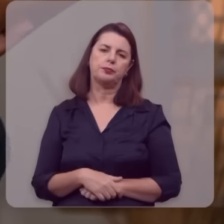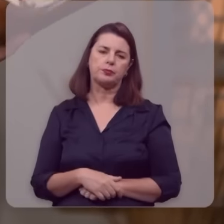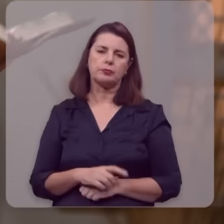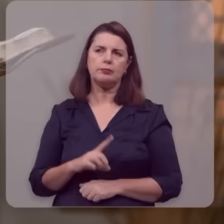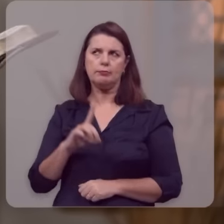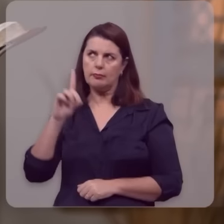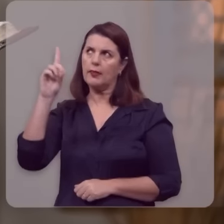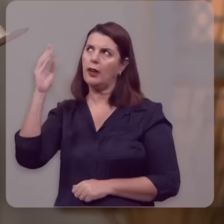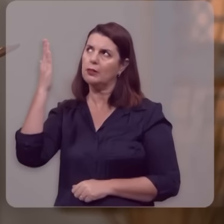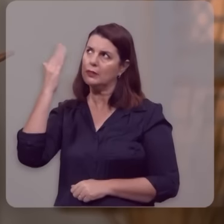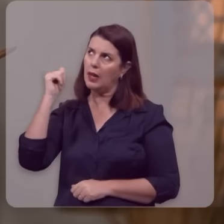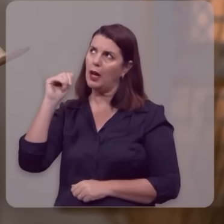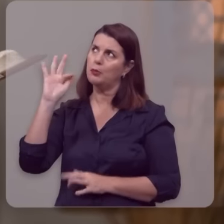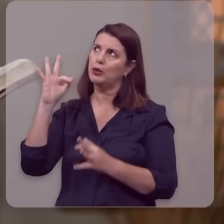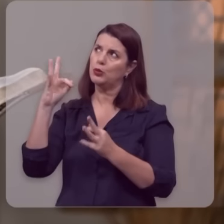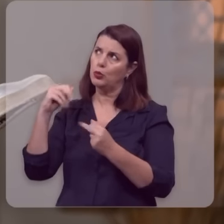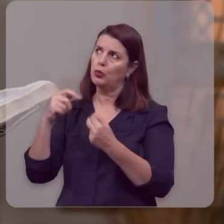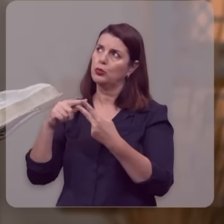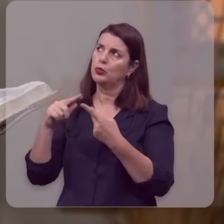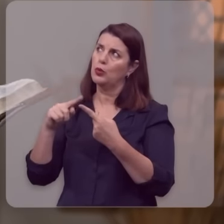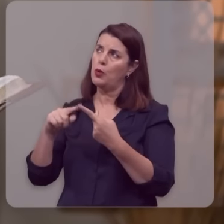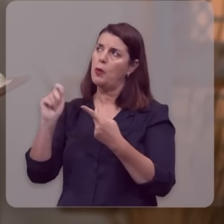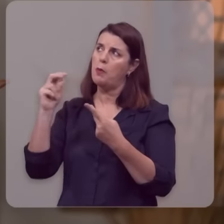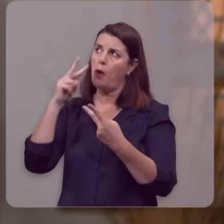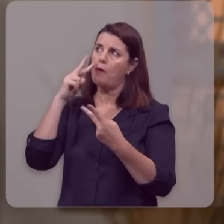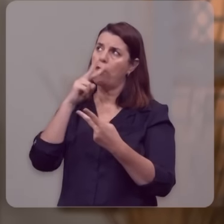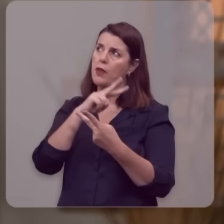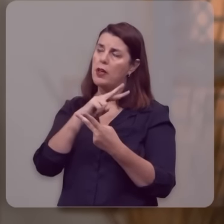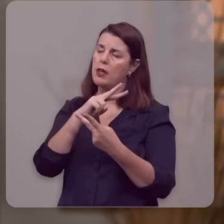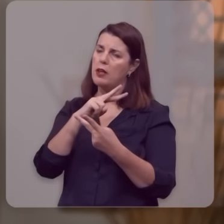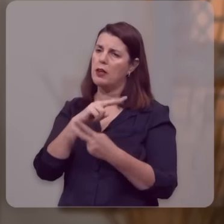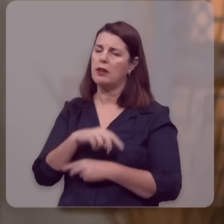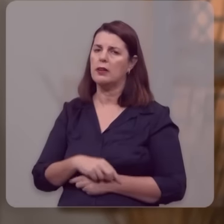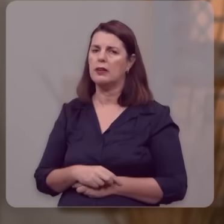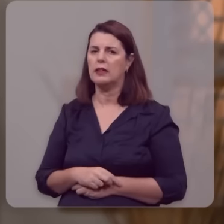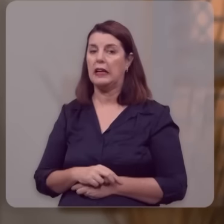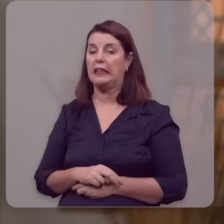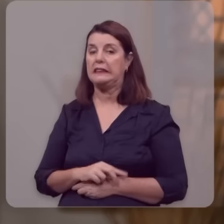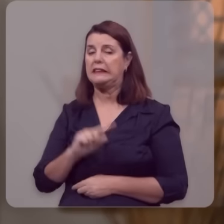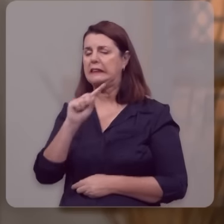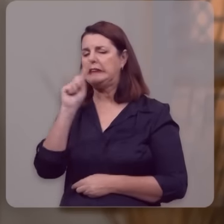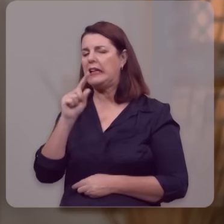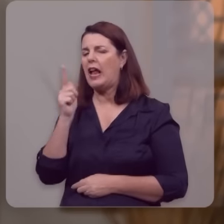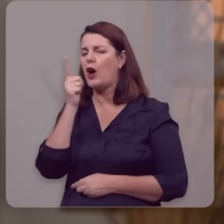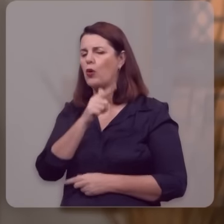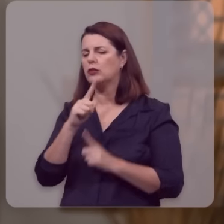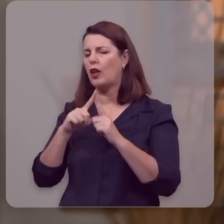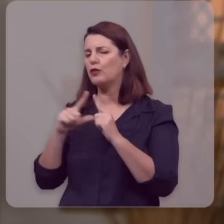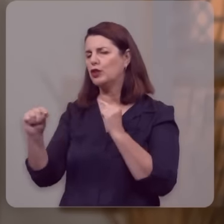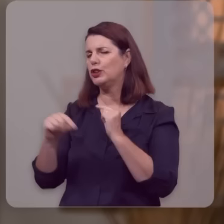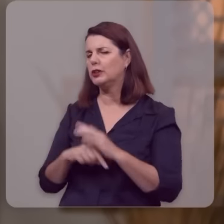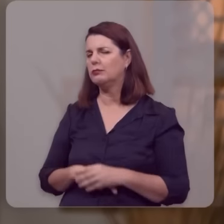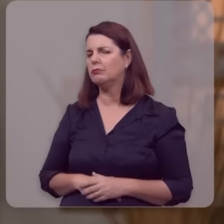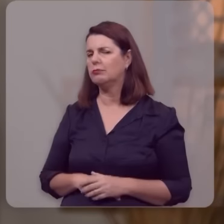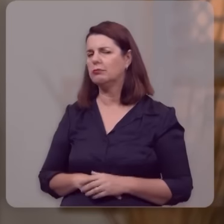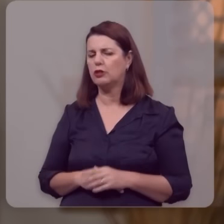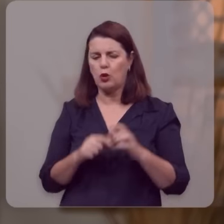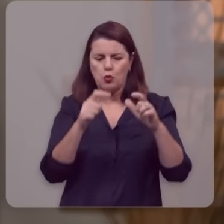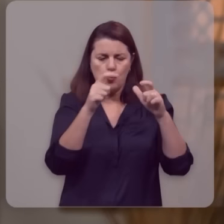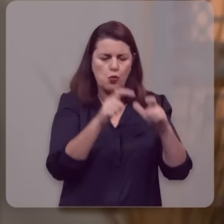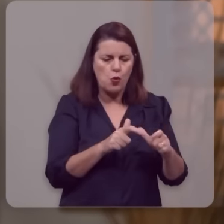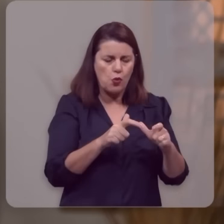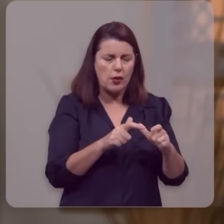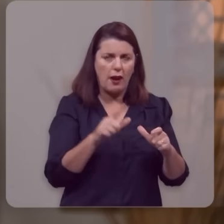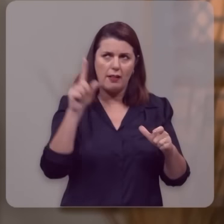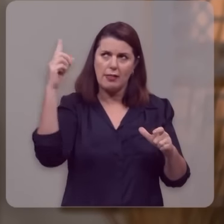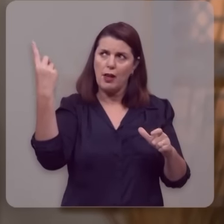que esse Deus tudo sabe e tudo vê Será que eu não consigo escapar dele ir para um lugar que ele